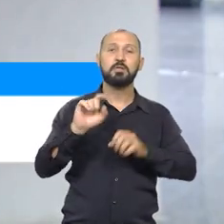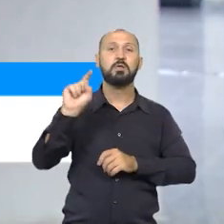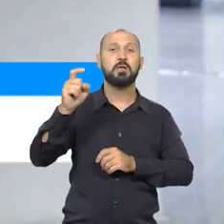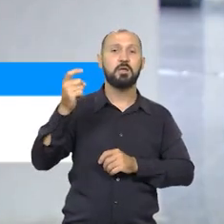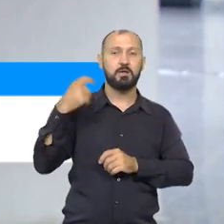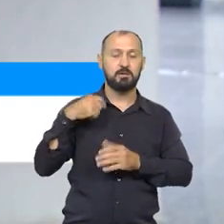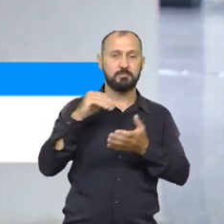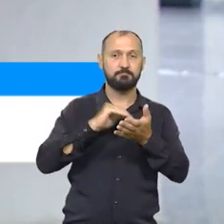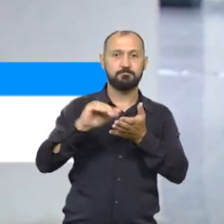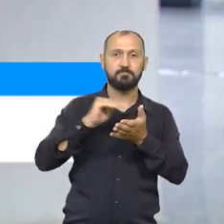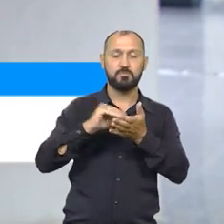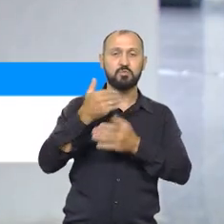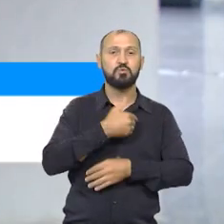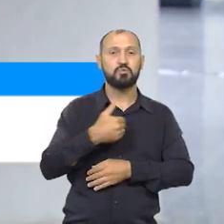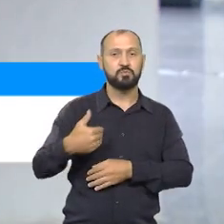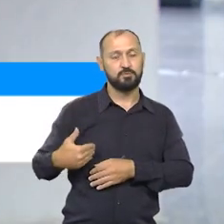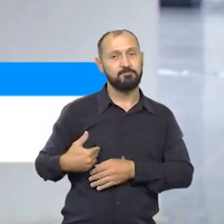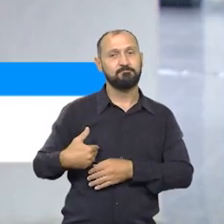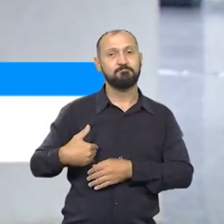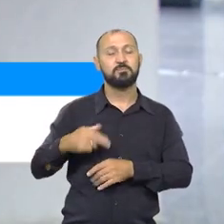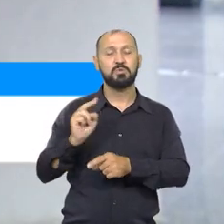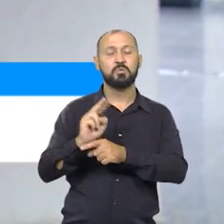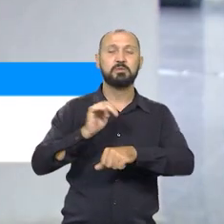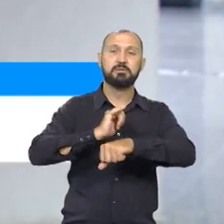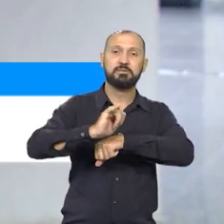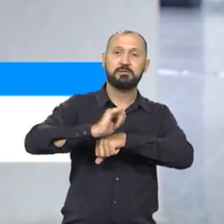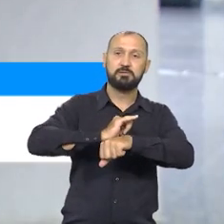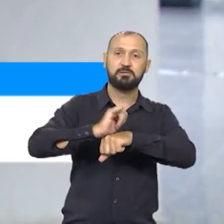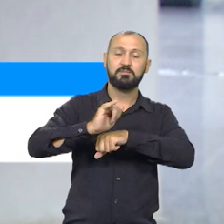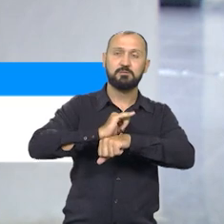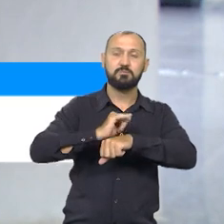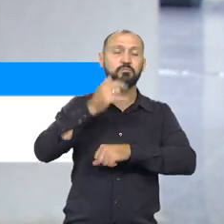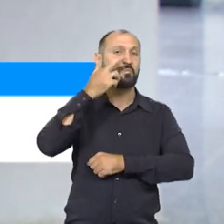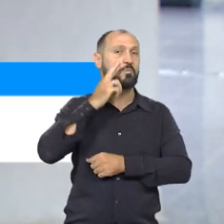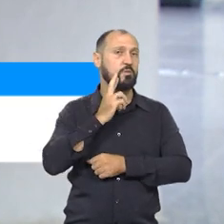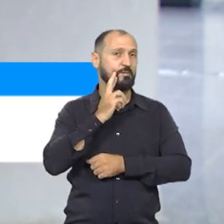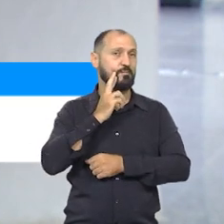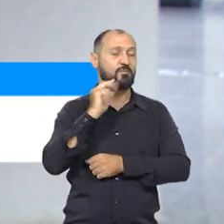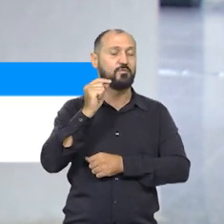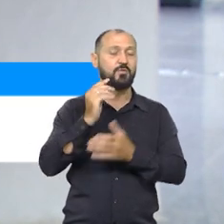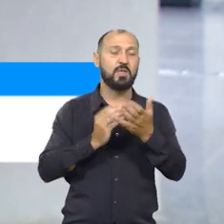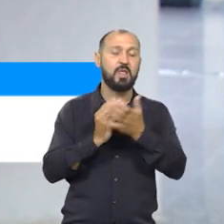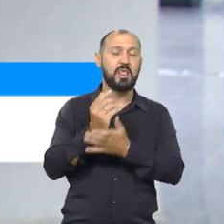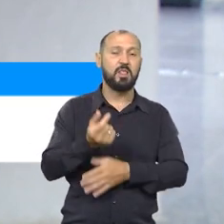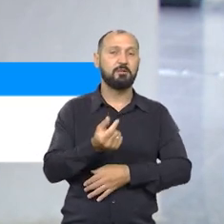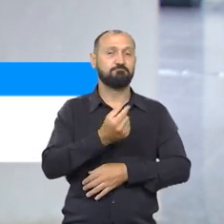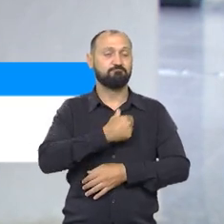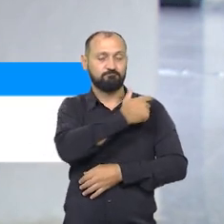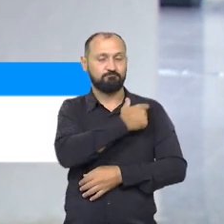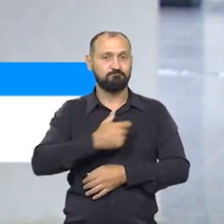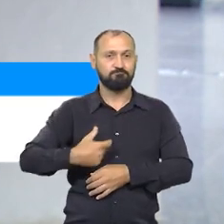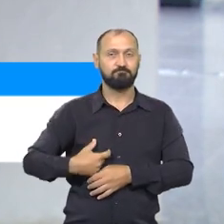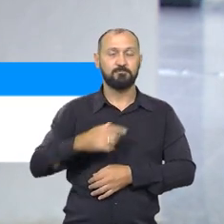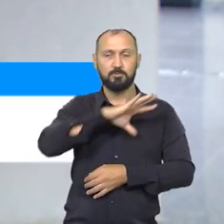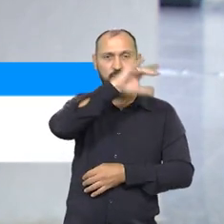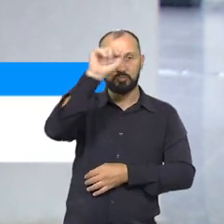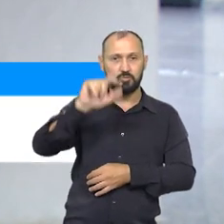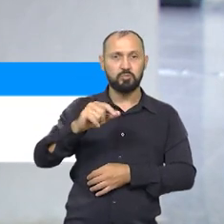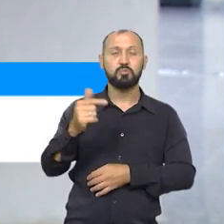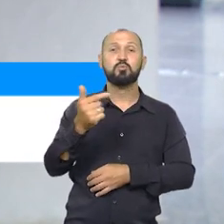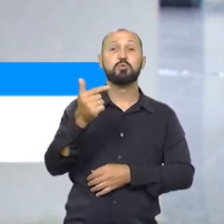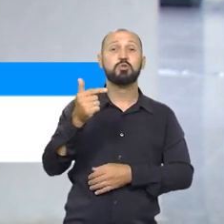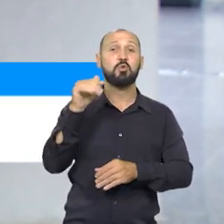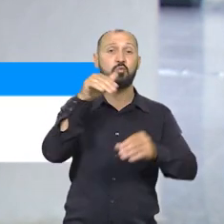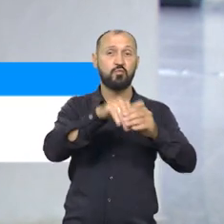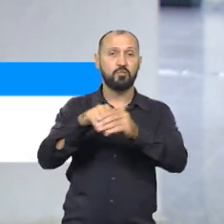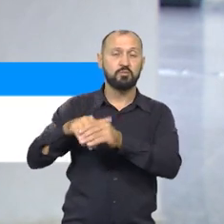do agronegócio e ex-secretário estadual de governo e gestão estratégica Eduardo Ridel foi eleito governador de Mato Grosso